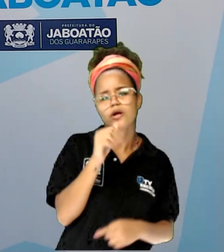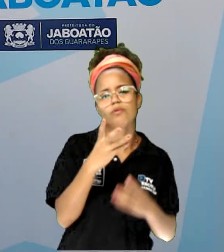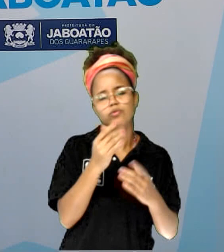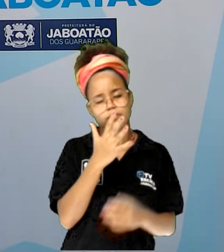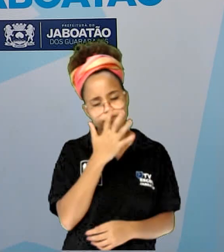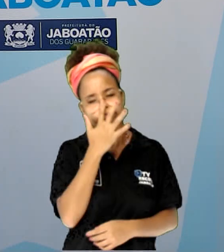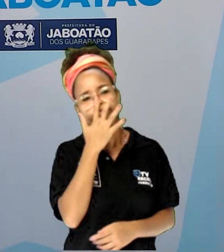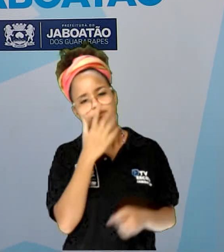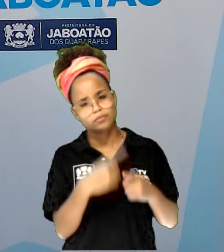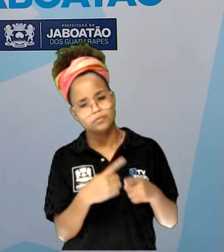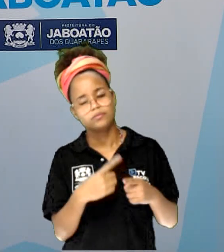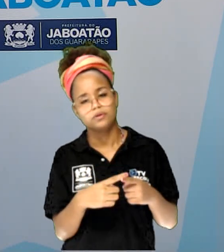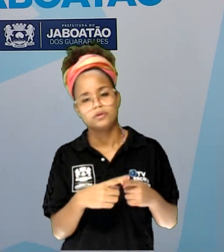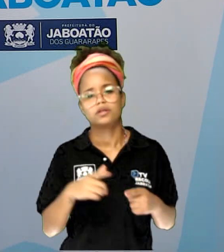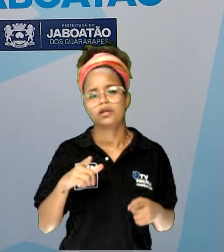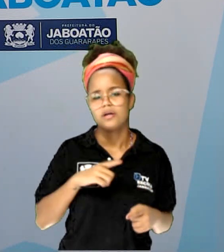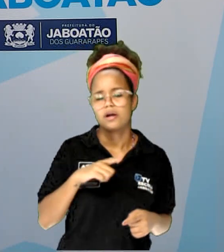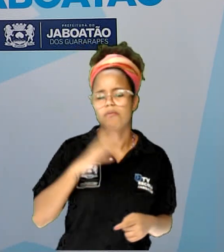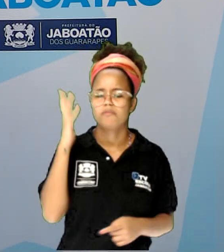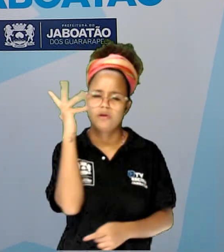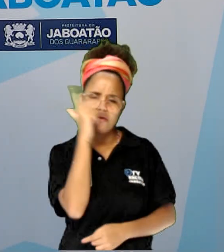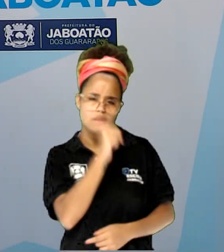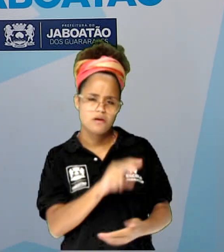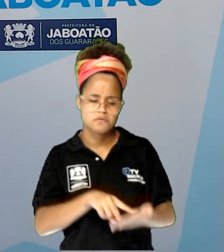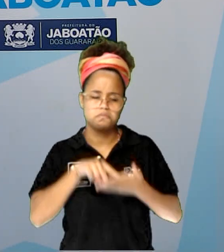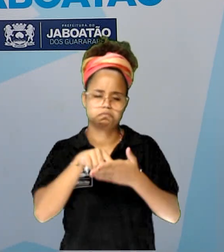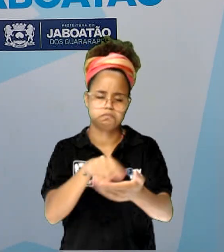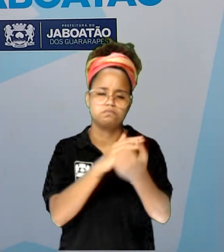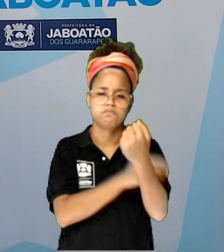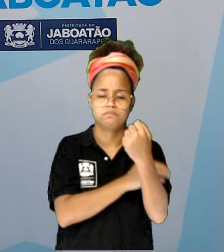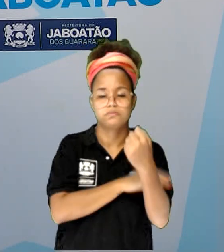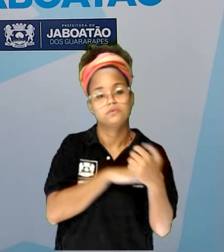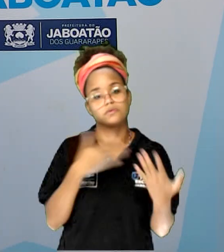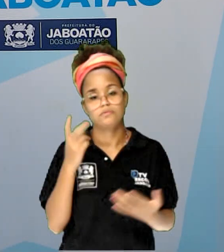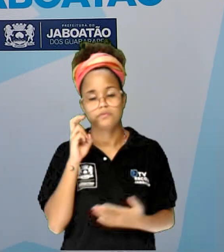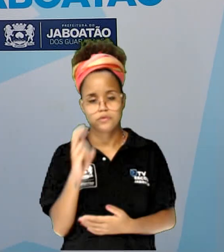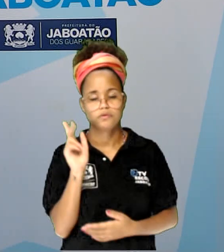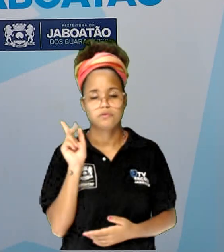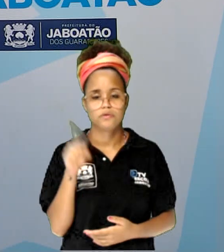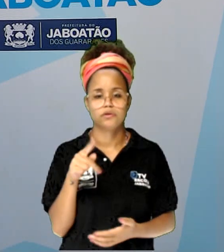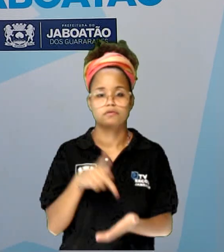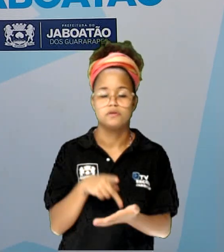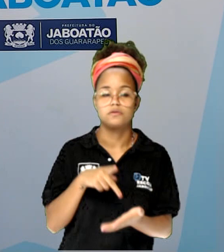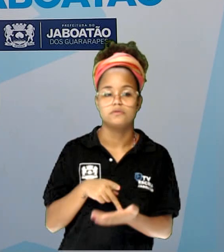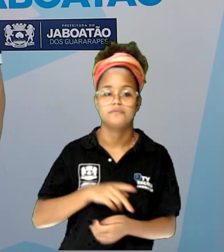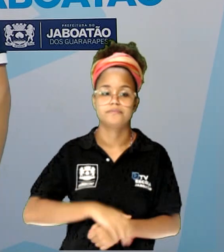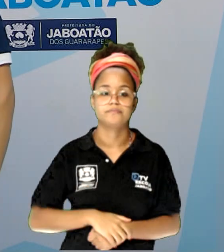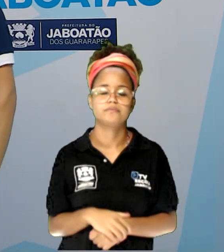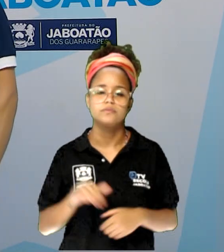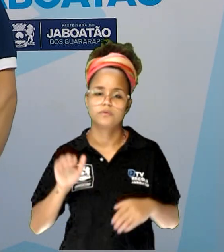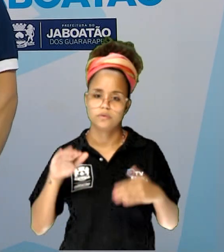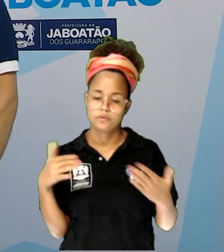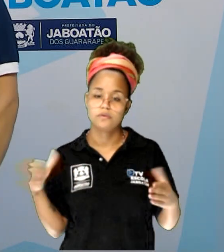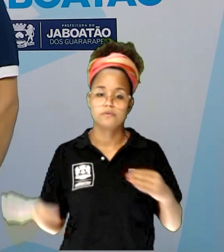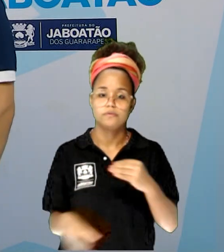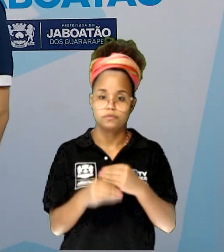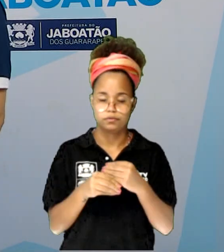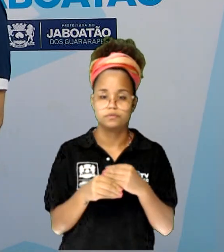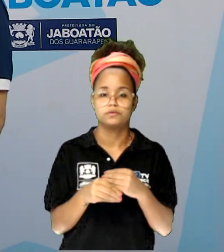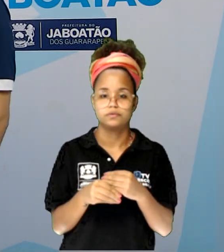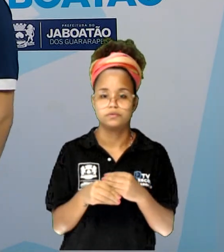próprio texto, né? Mito de força, beleza. Então esse item 5 ele é verdadeiro. Logo a gente vai fechar nosso gabarito, vamos